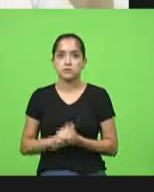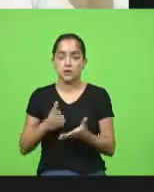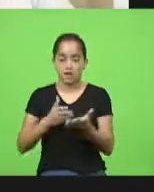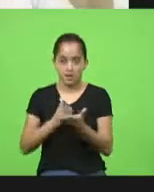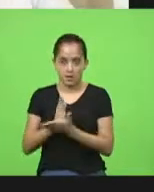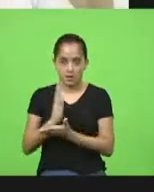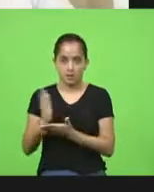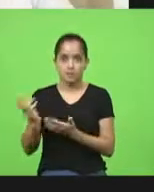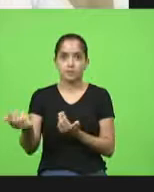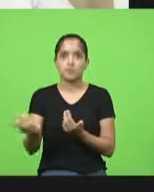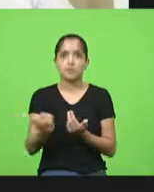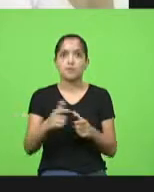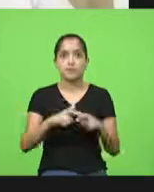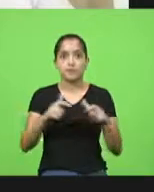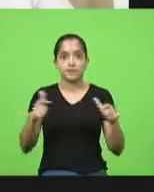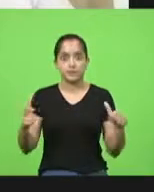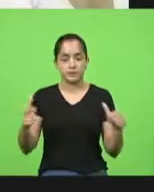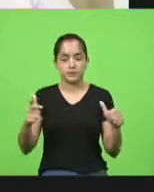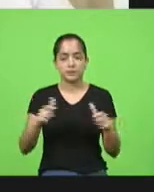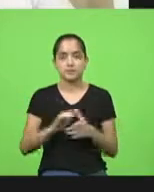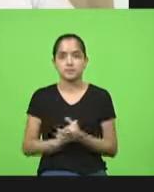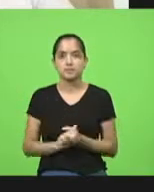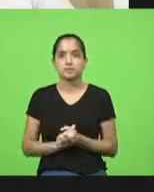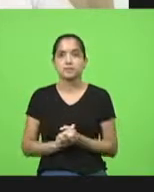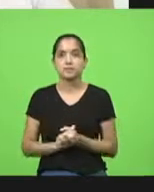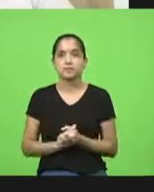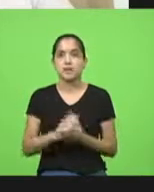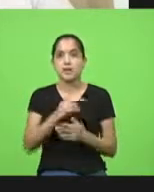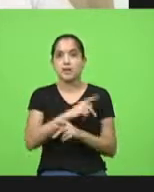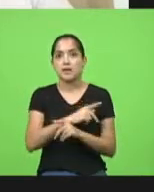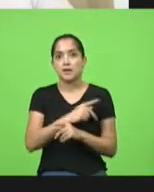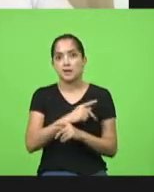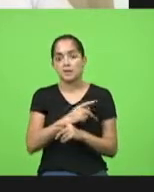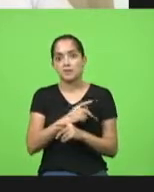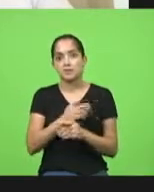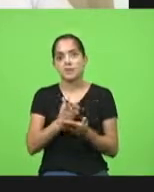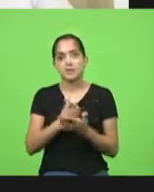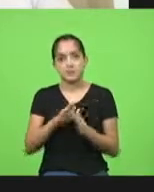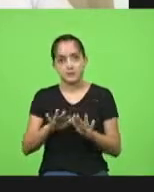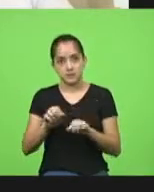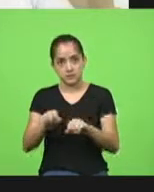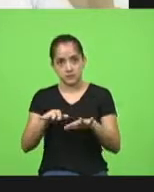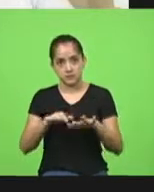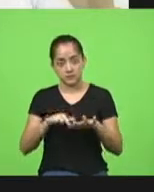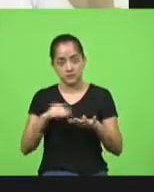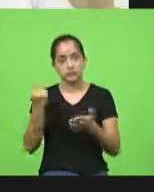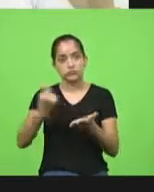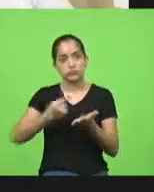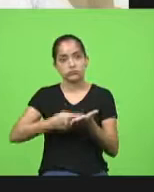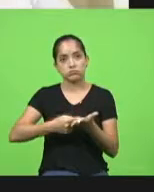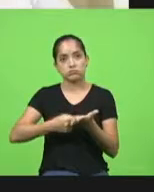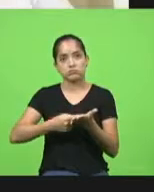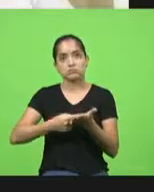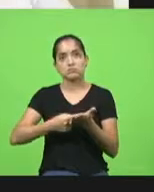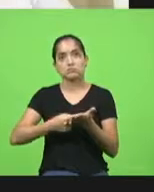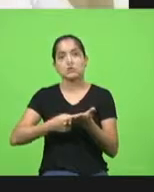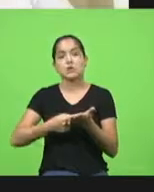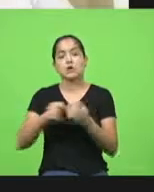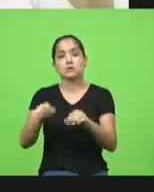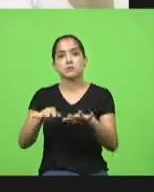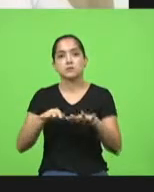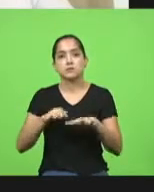Aprovado por maioria. Esta presidência encerra a presente sessão e convoca outra sessão extraordinária para